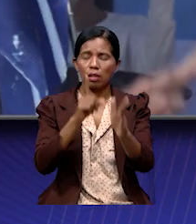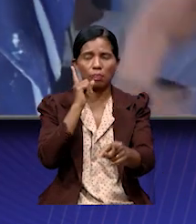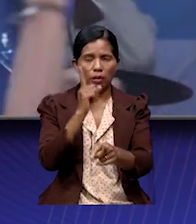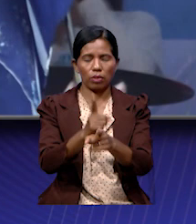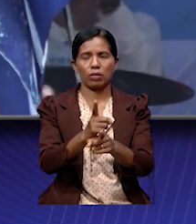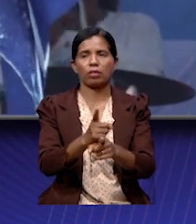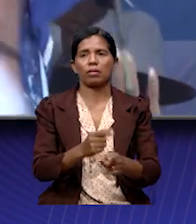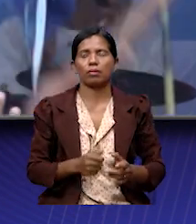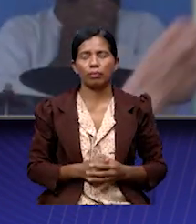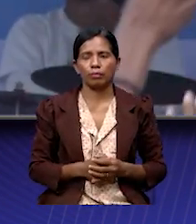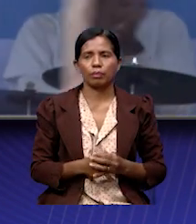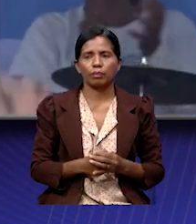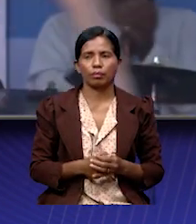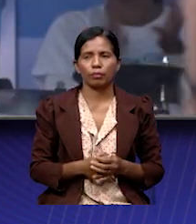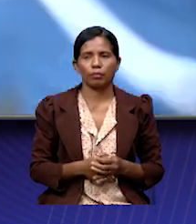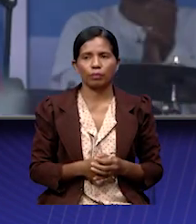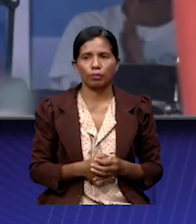garante.